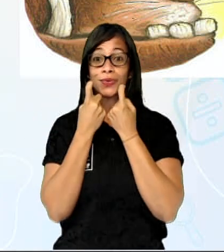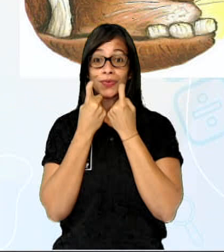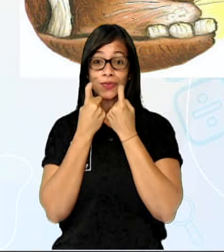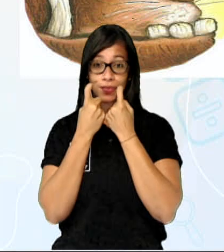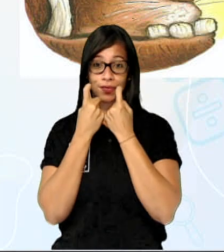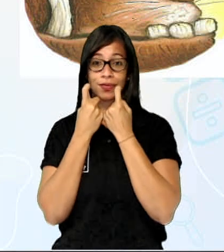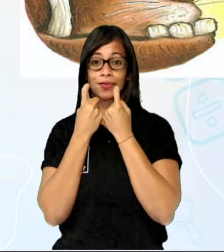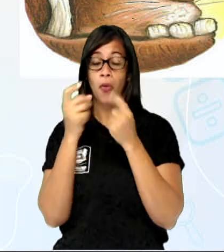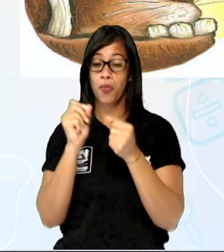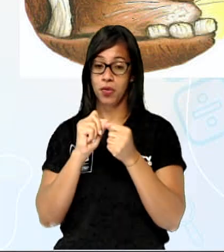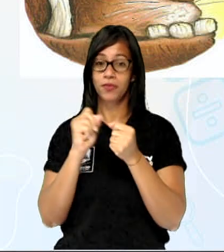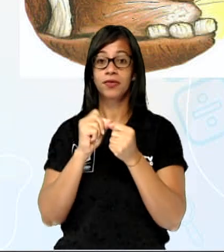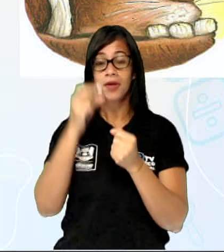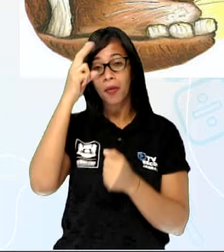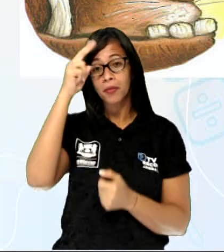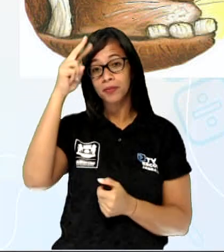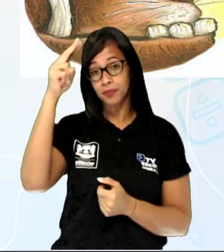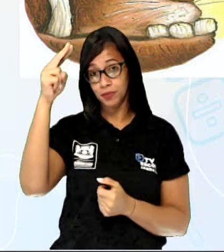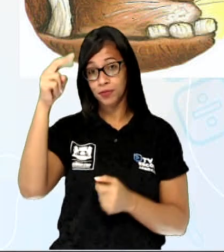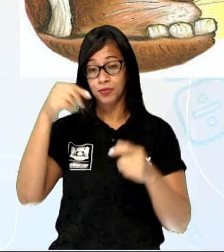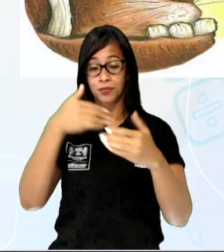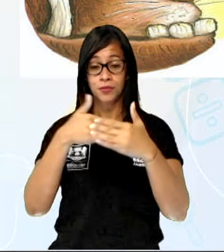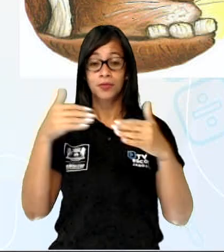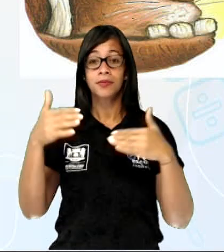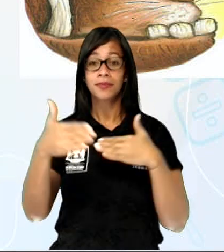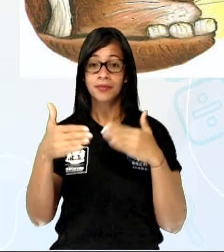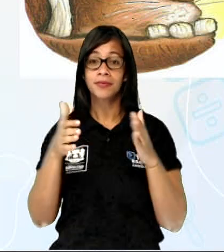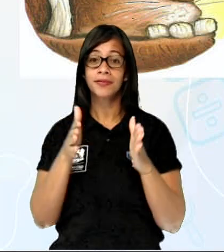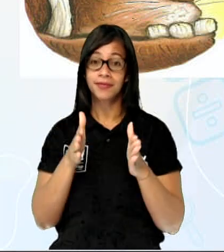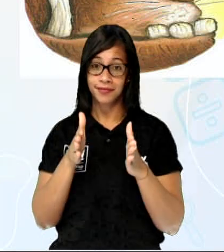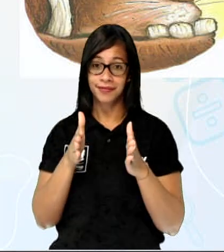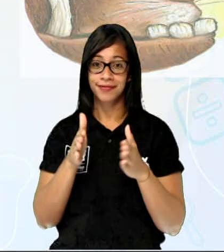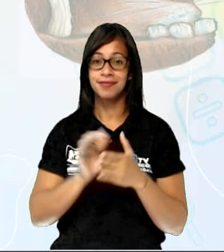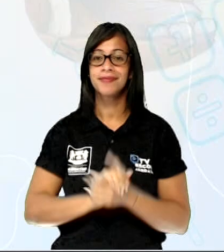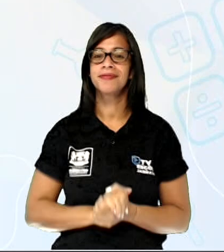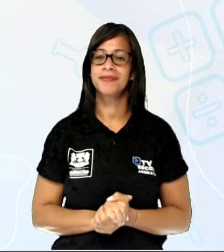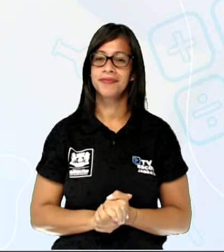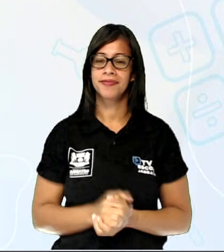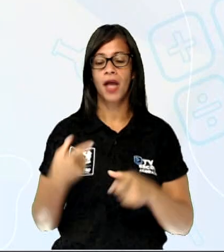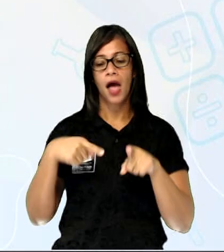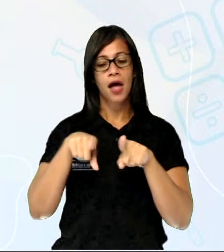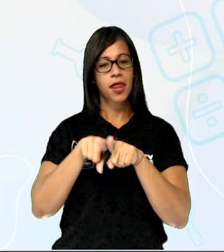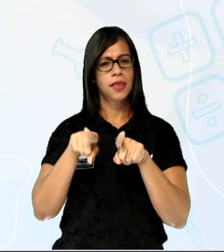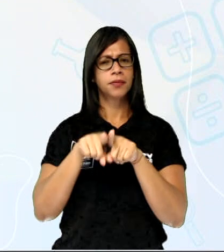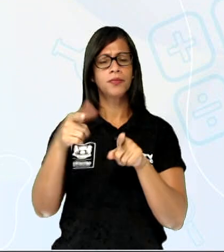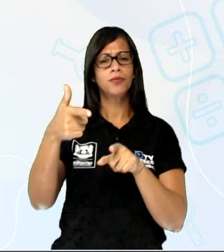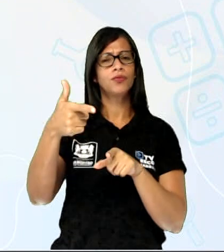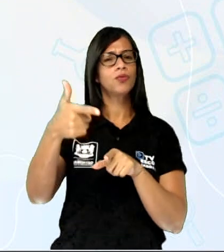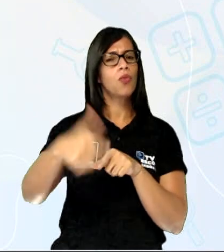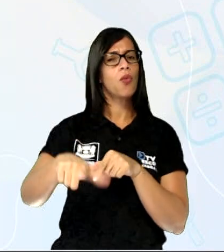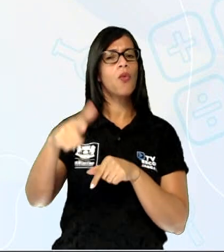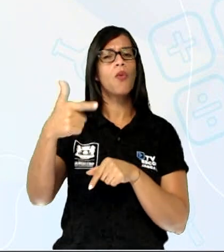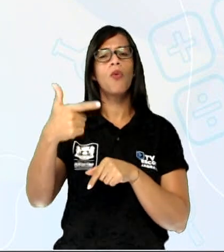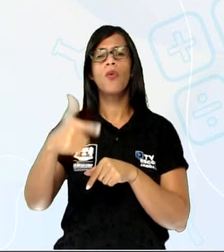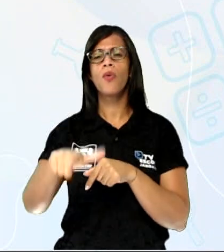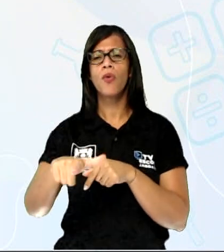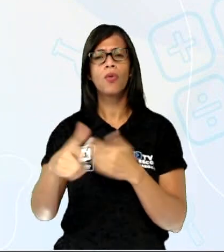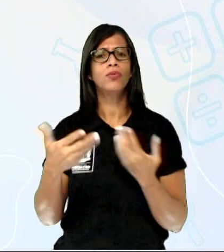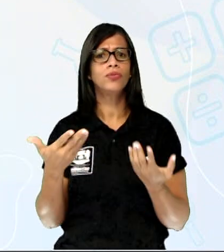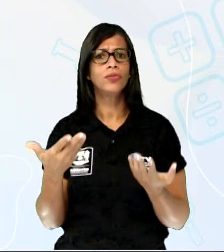história na caixa. Estão lembrados? E seguimos também com outras descobertas. O fruto